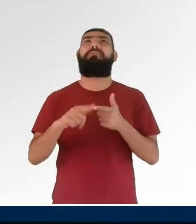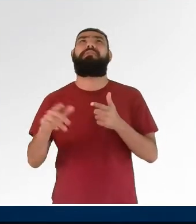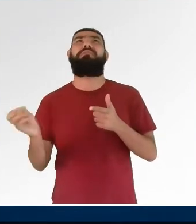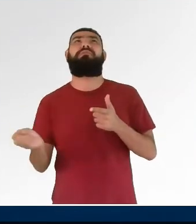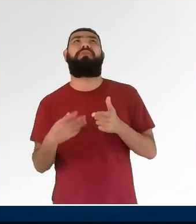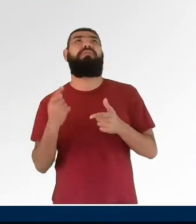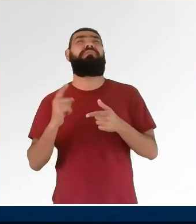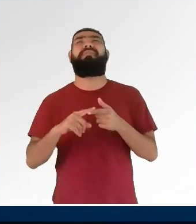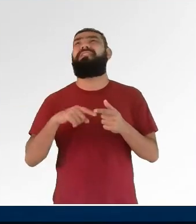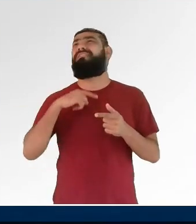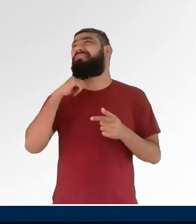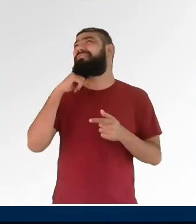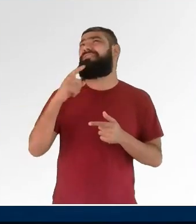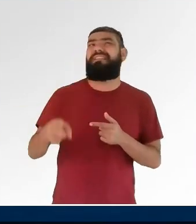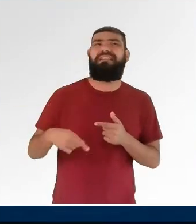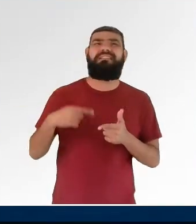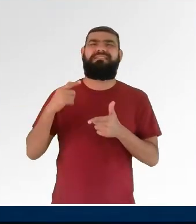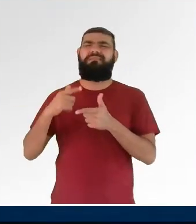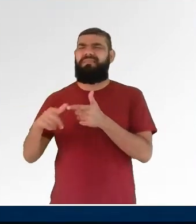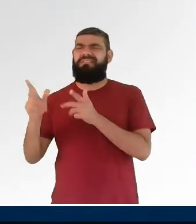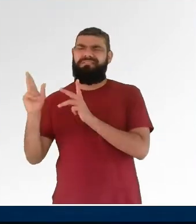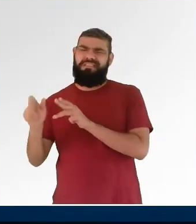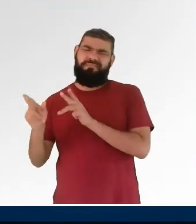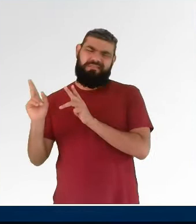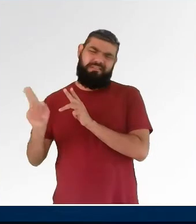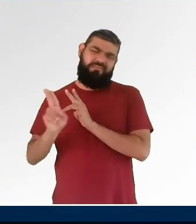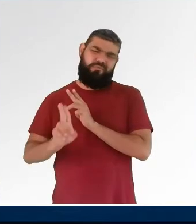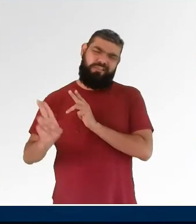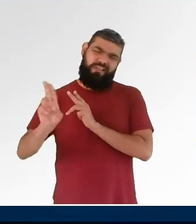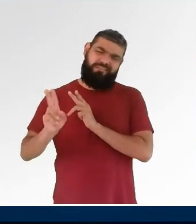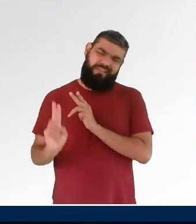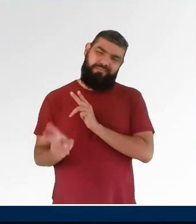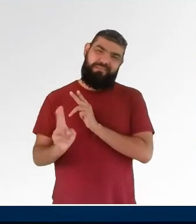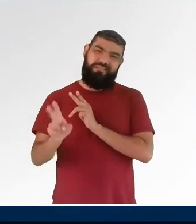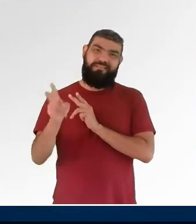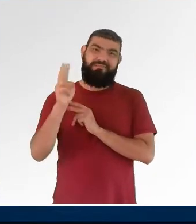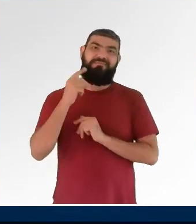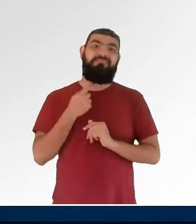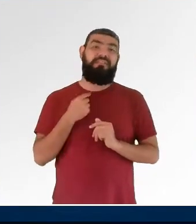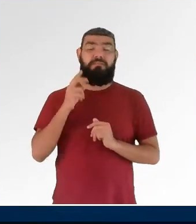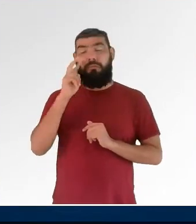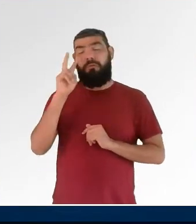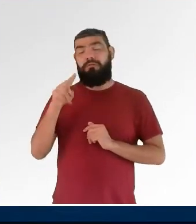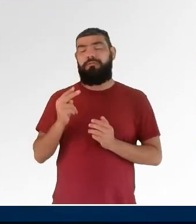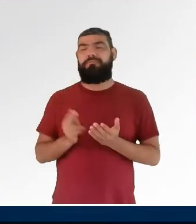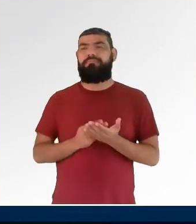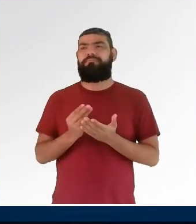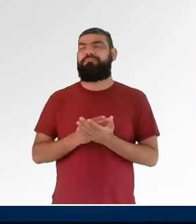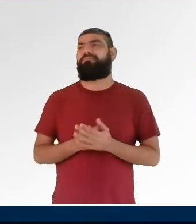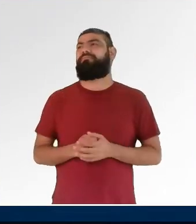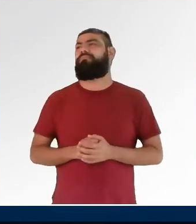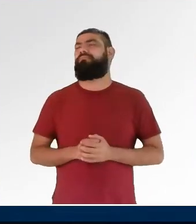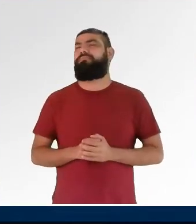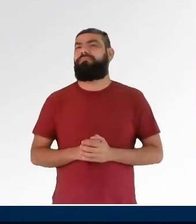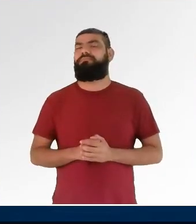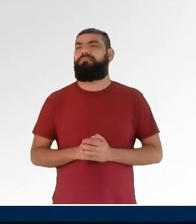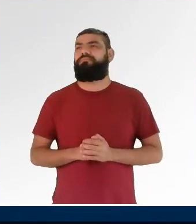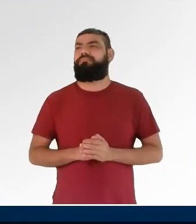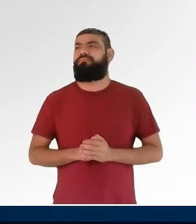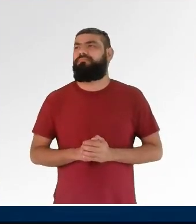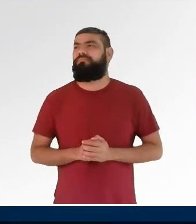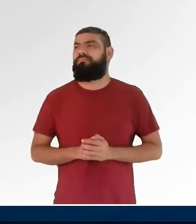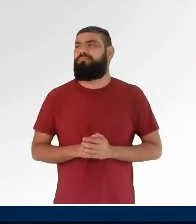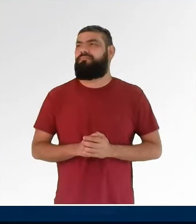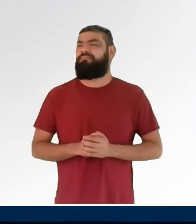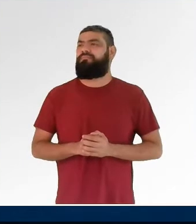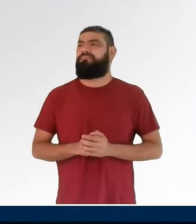mais aquele que você tem, aquele que eu tenho? Já teve essa vontade? Olha como o livro começa de uma forma assim, bem próxima a nós. Vontade